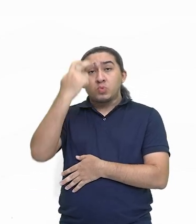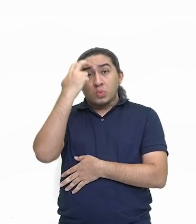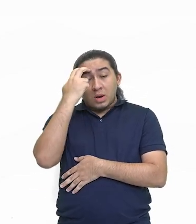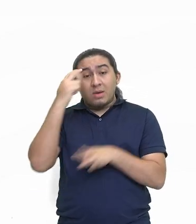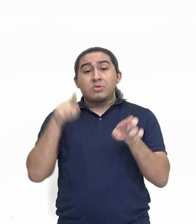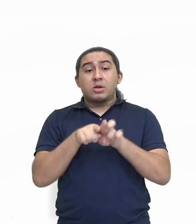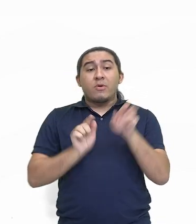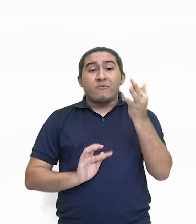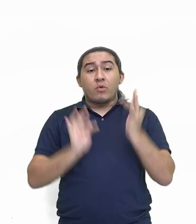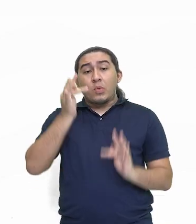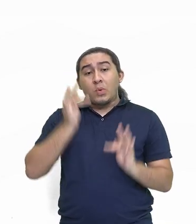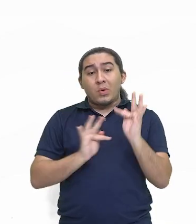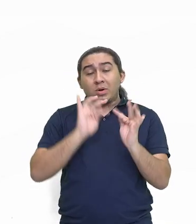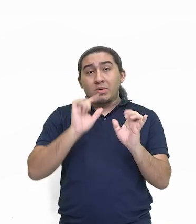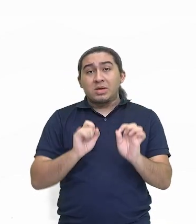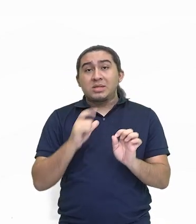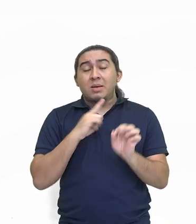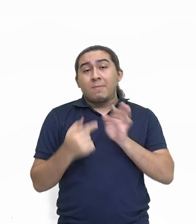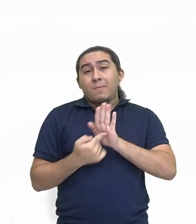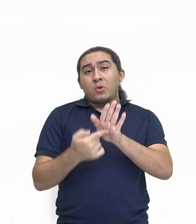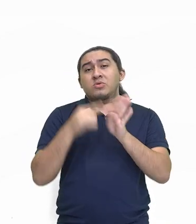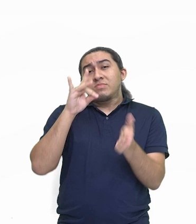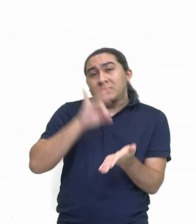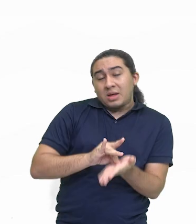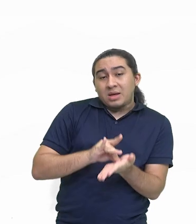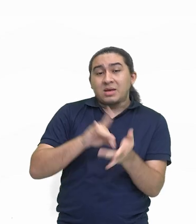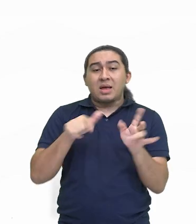danças folclóricas, que trabalham muito essa questão